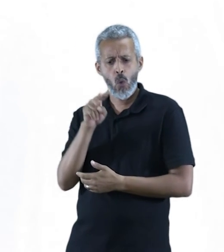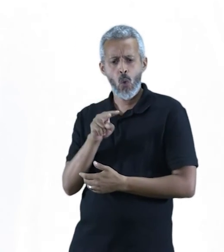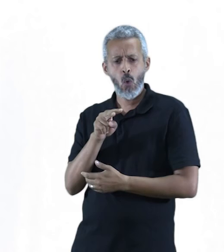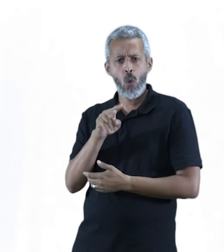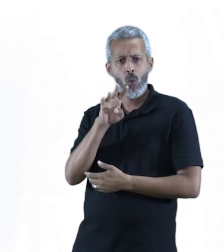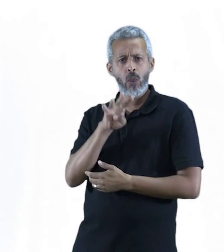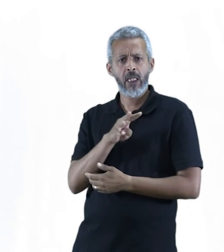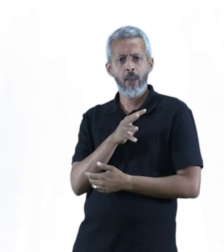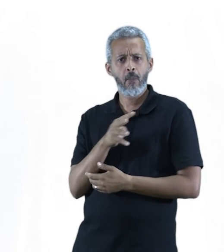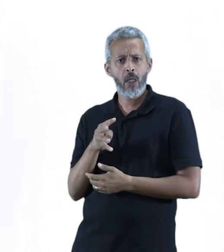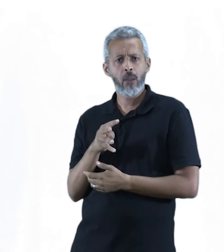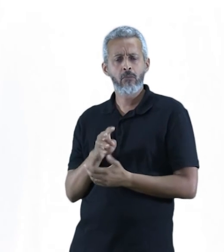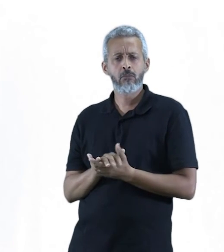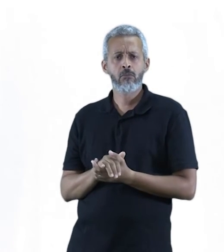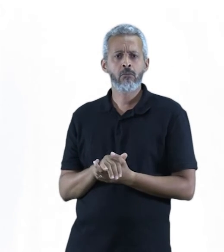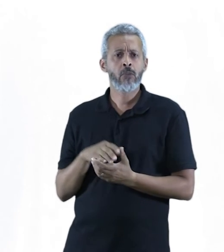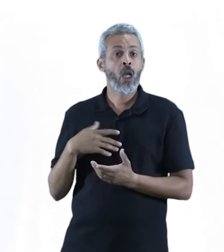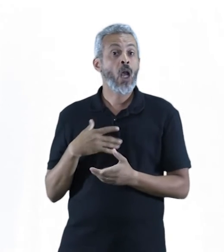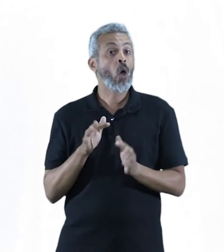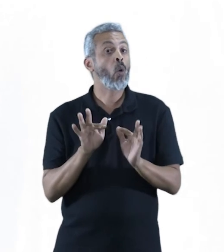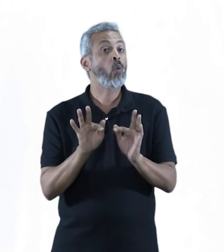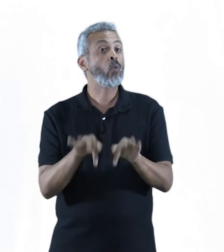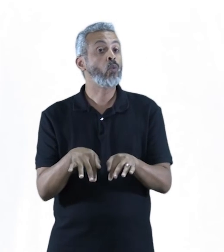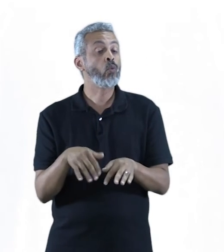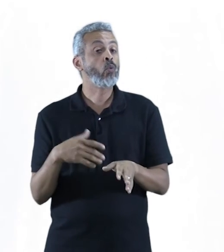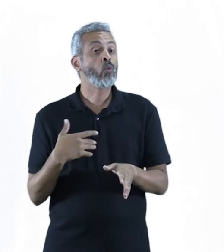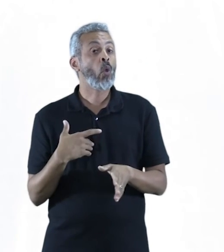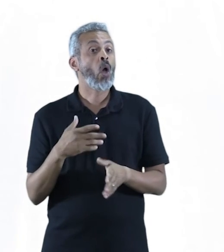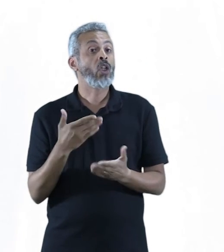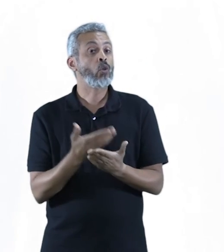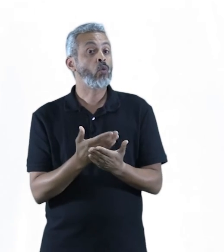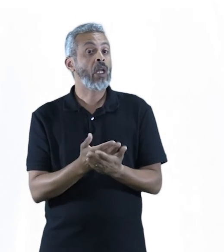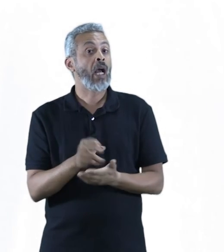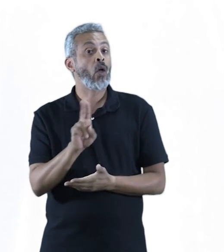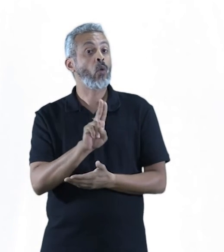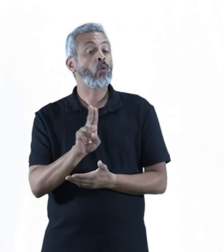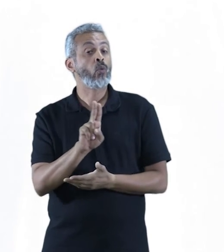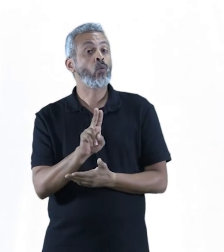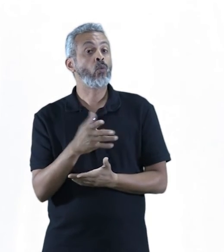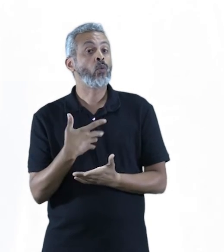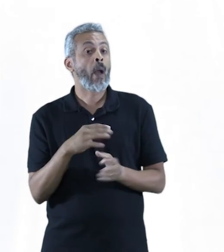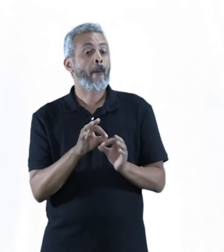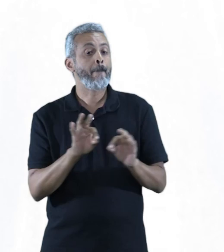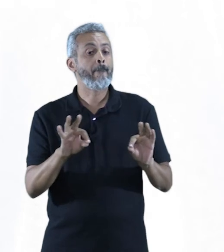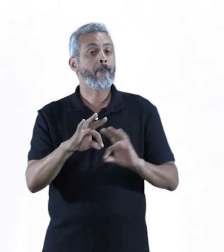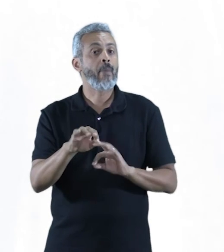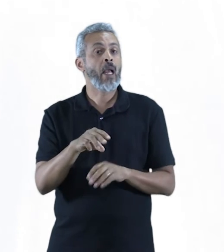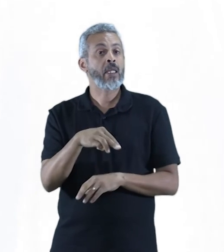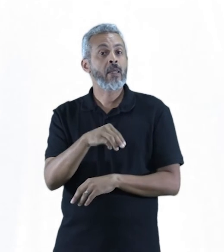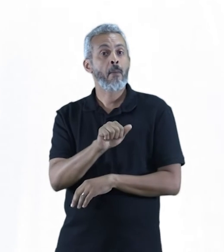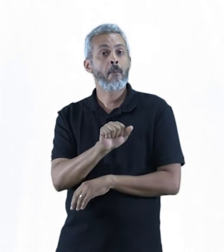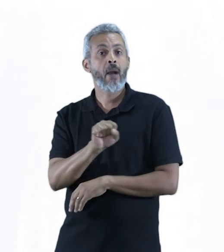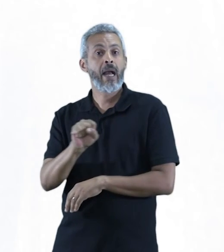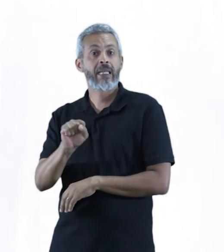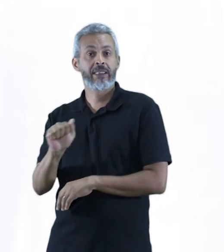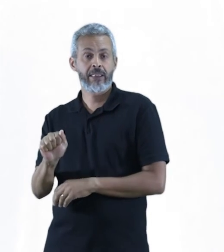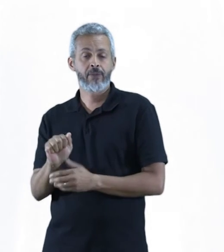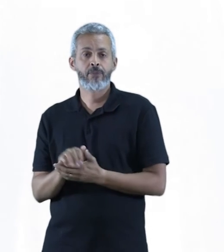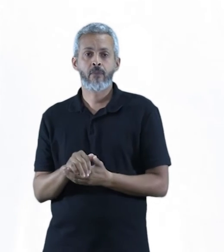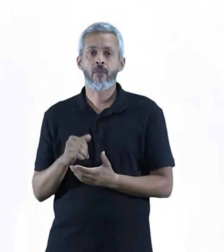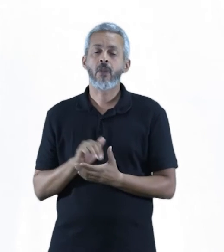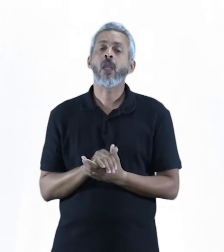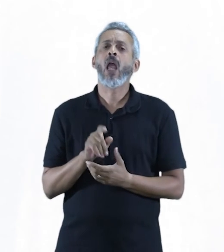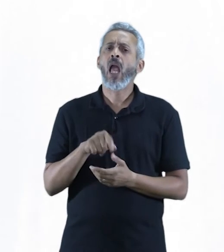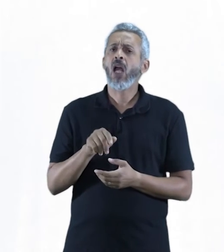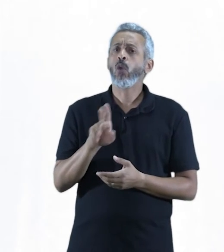Fazer a leitura da tabela e, por último, vamos estudar as medidas de massa. As medidas de massa